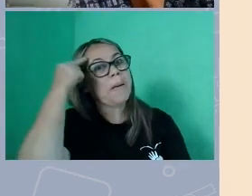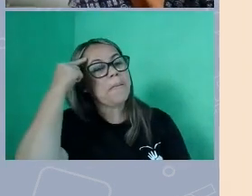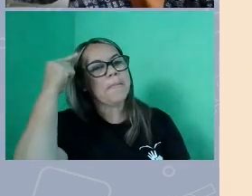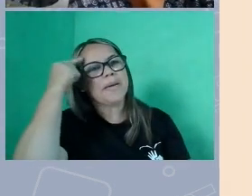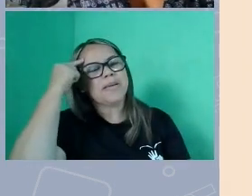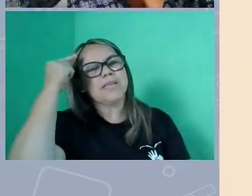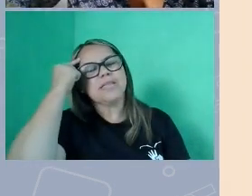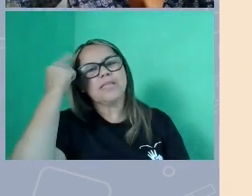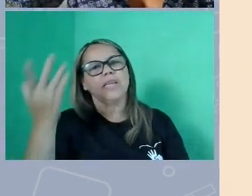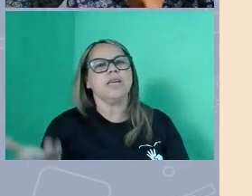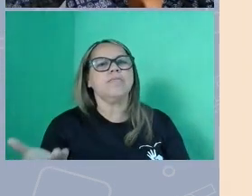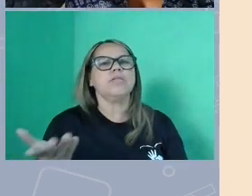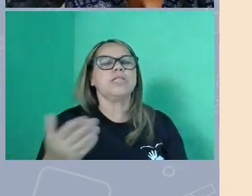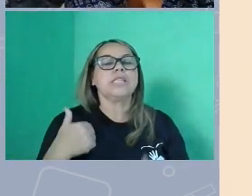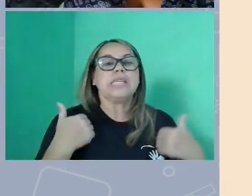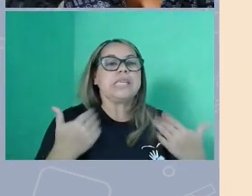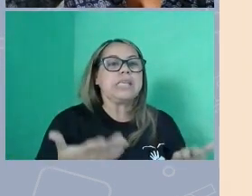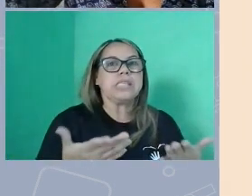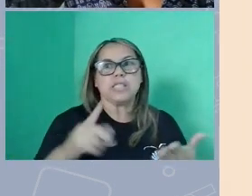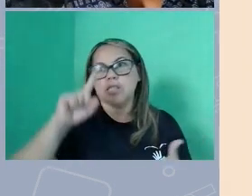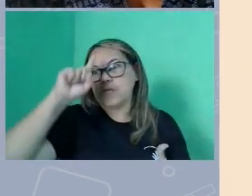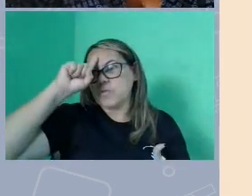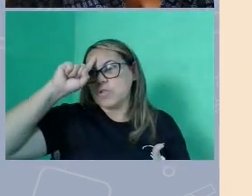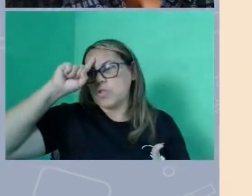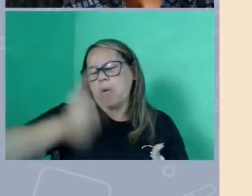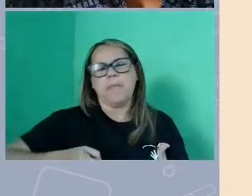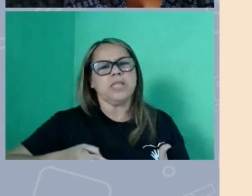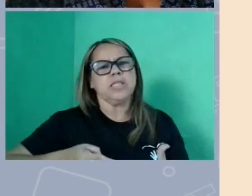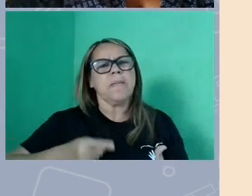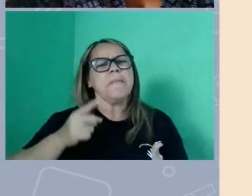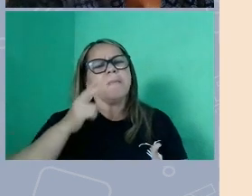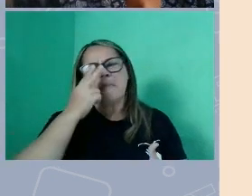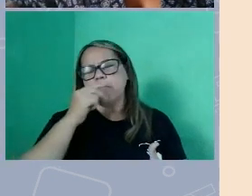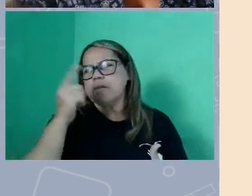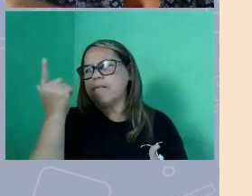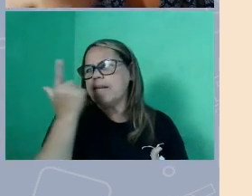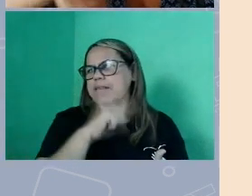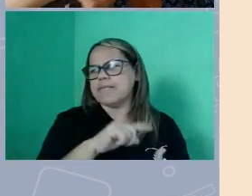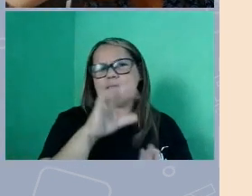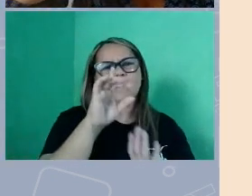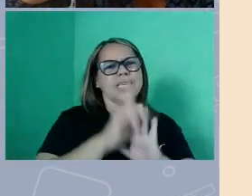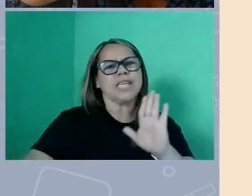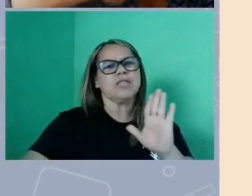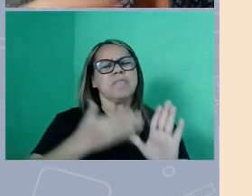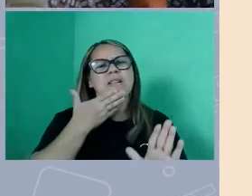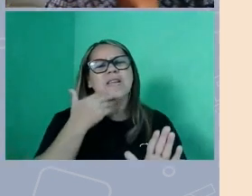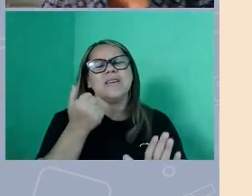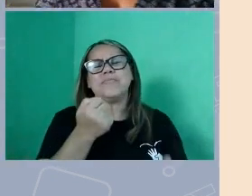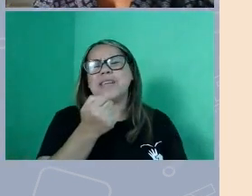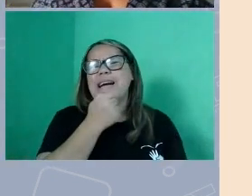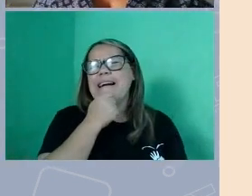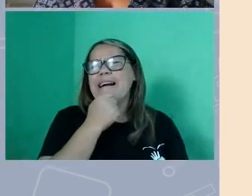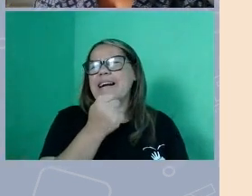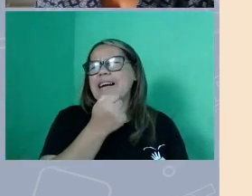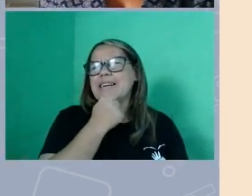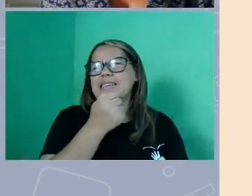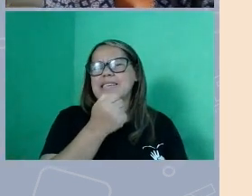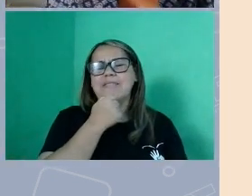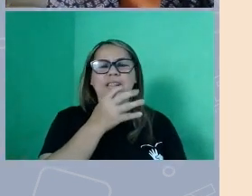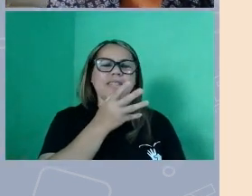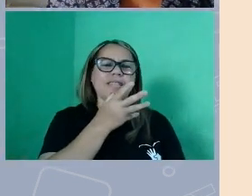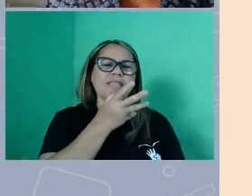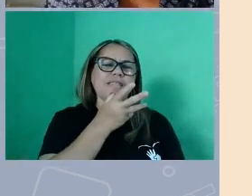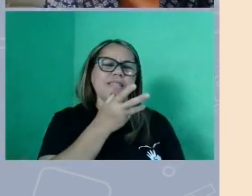dominação ou mesmo a garantia de direitos melhores vamos dizer assim a gente ainda tem um longo caminho a percorrer